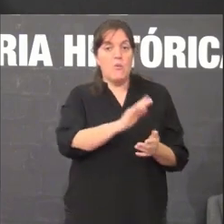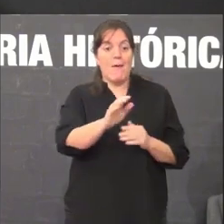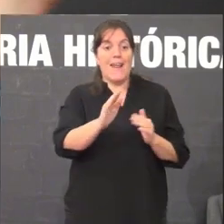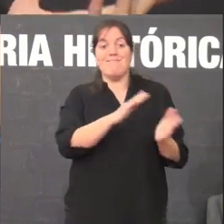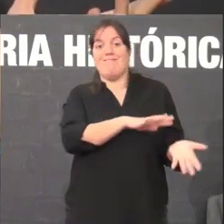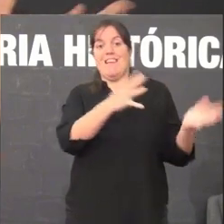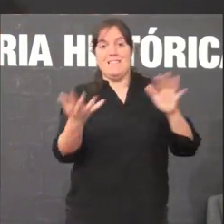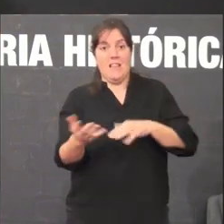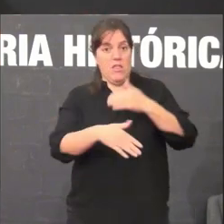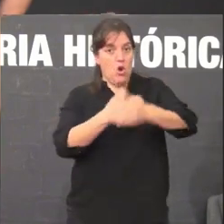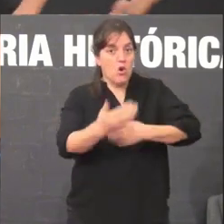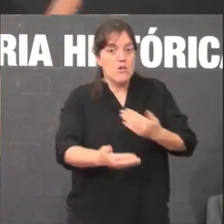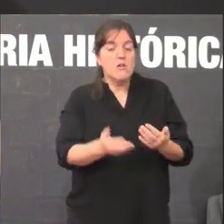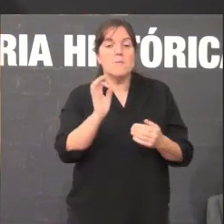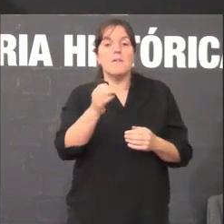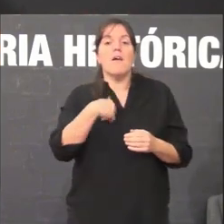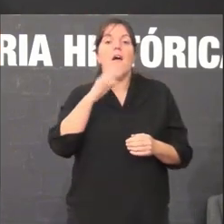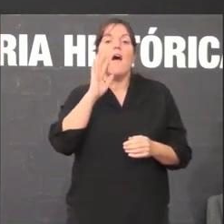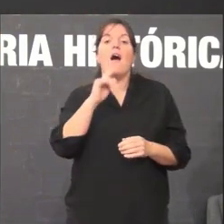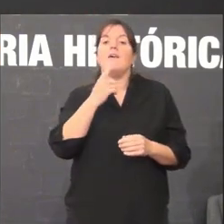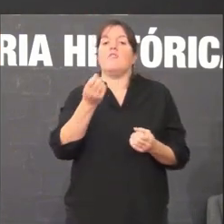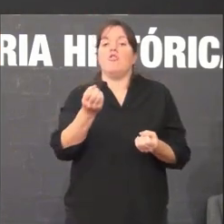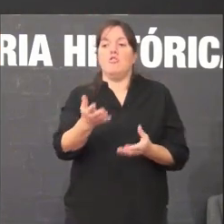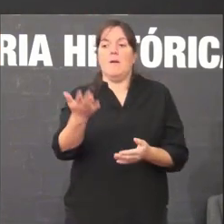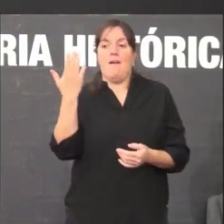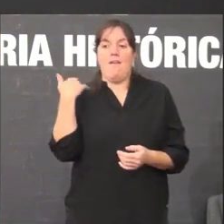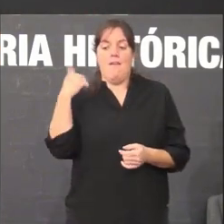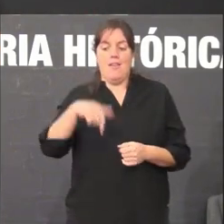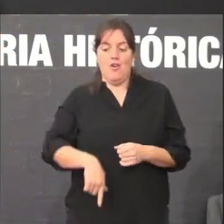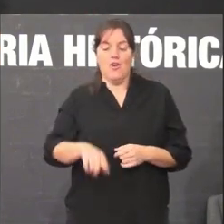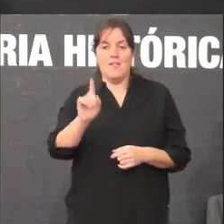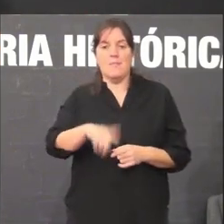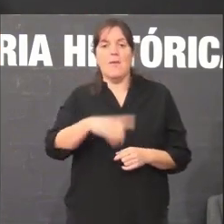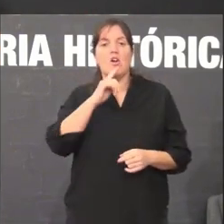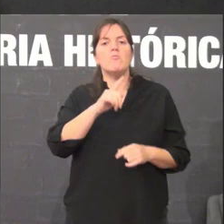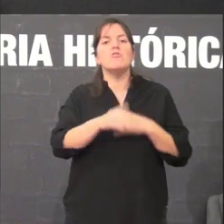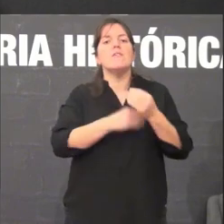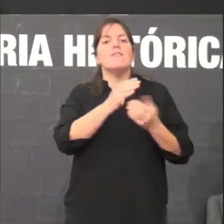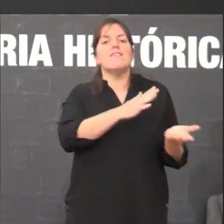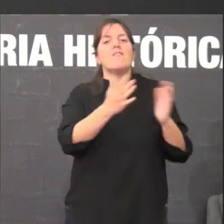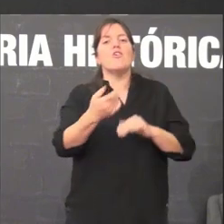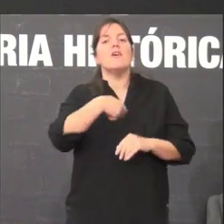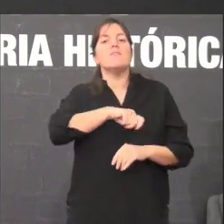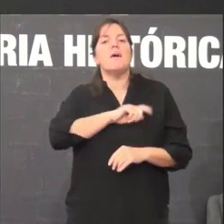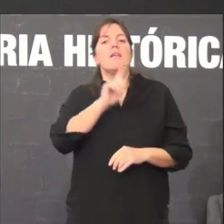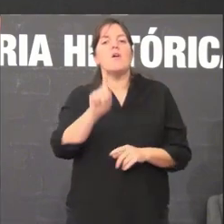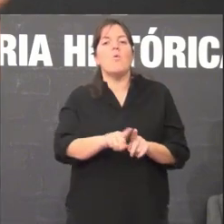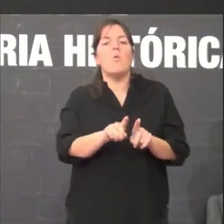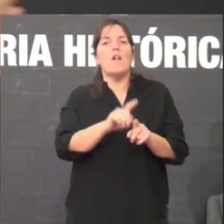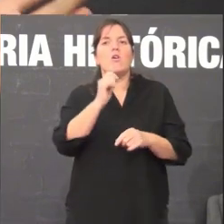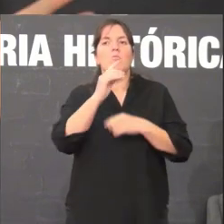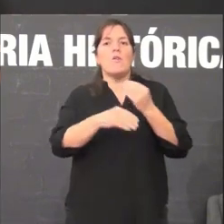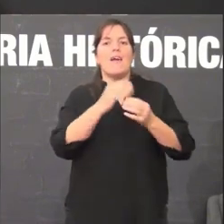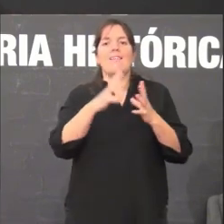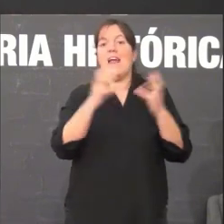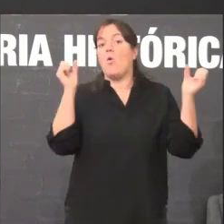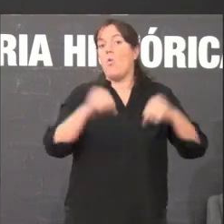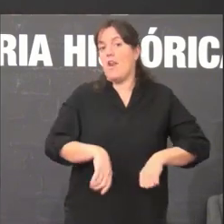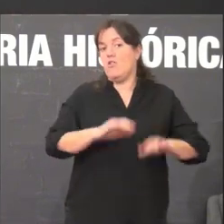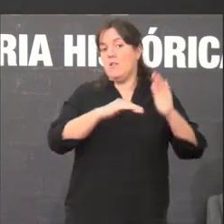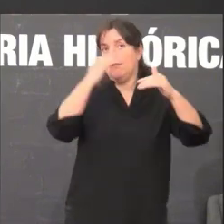transición que contaban onte e hoxe tamén, como esa transición se fixo en España, bueno, pois dun xeito acordado entre as